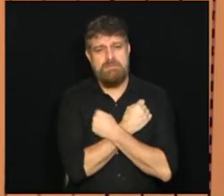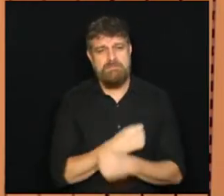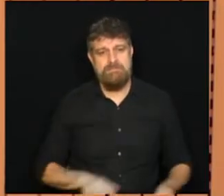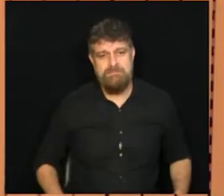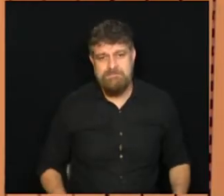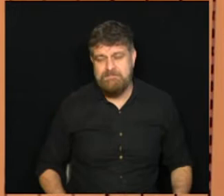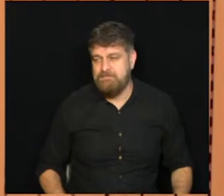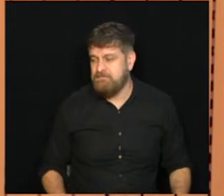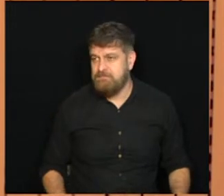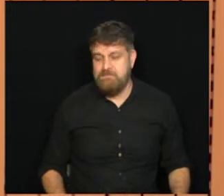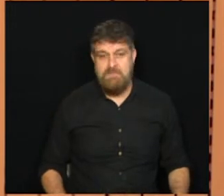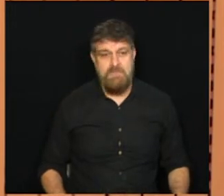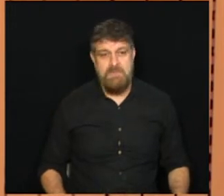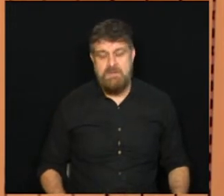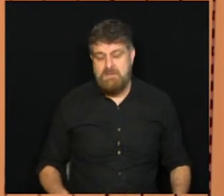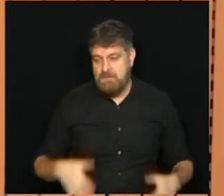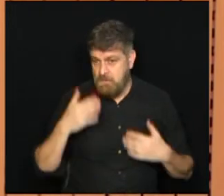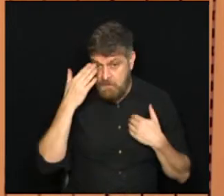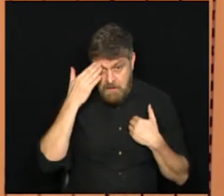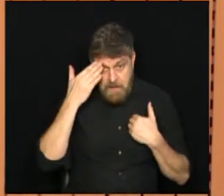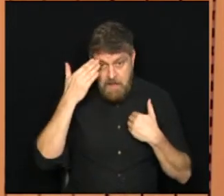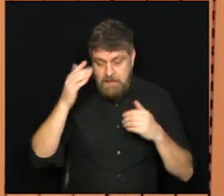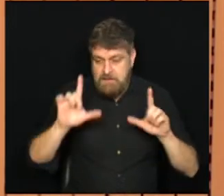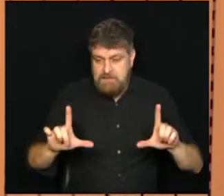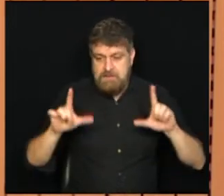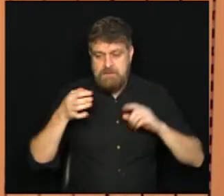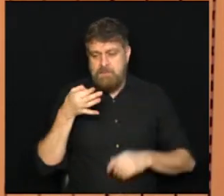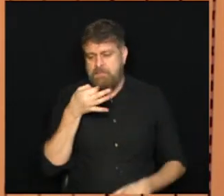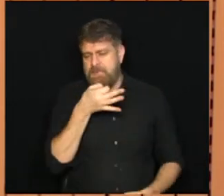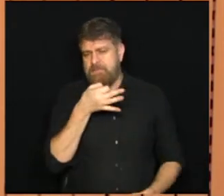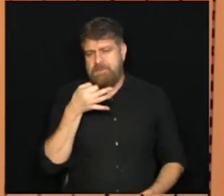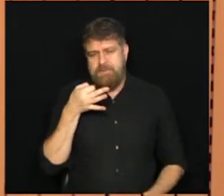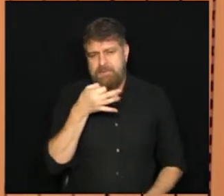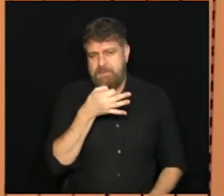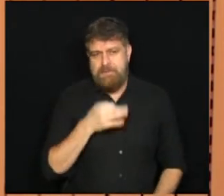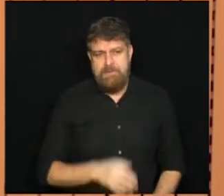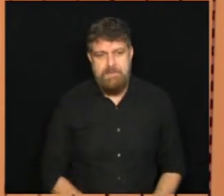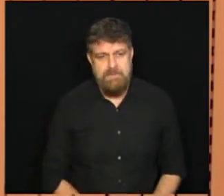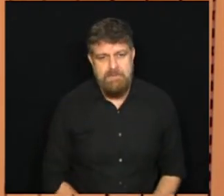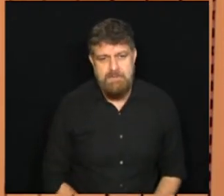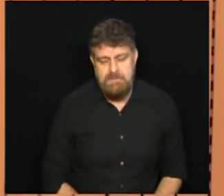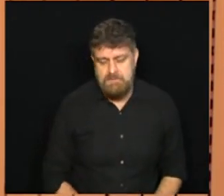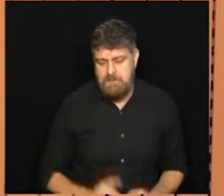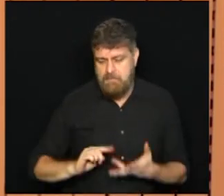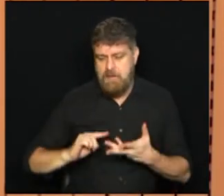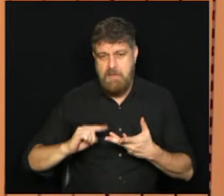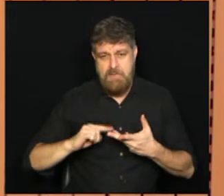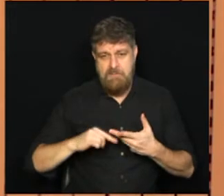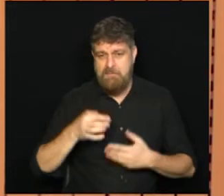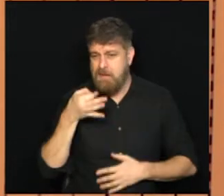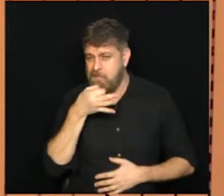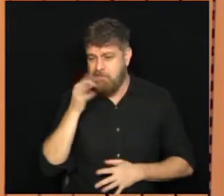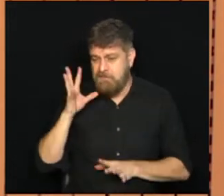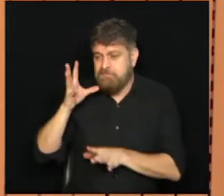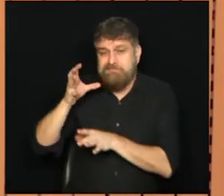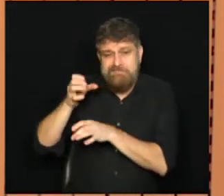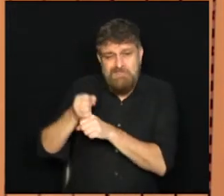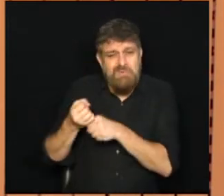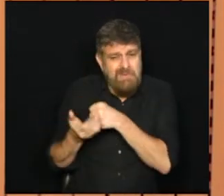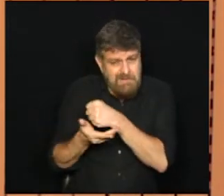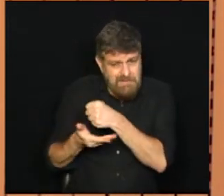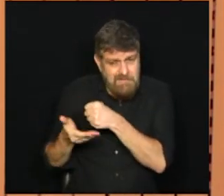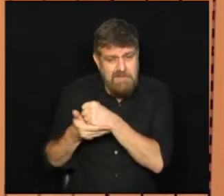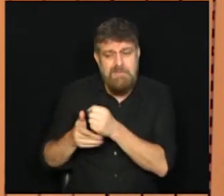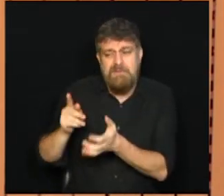Imagina, Emílio, eu quero muito agradecer a sua participação aqui. Tudo que você falou é fundamental e